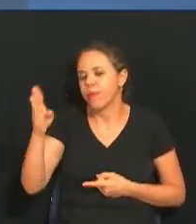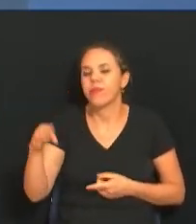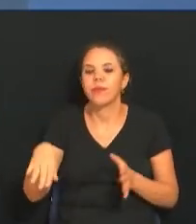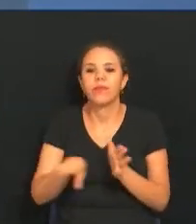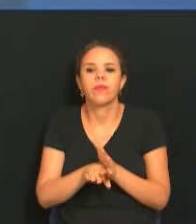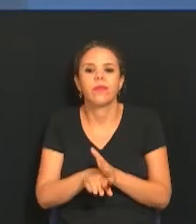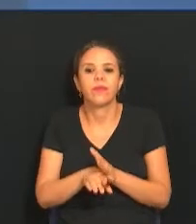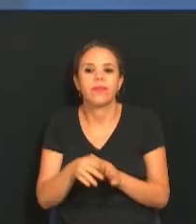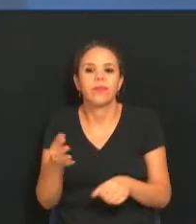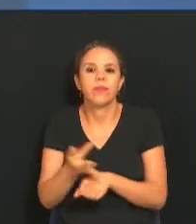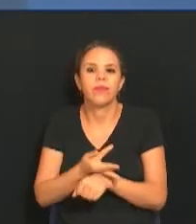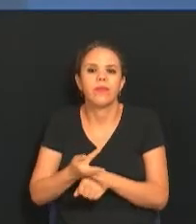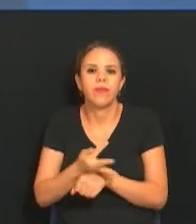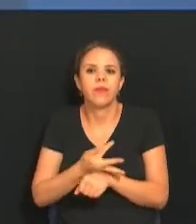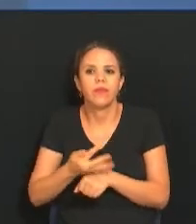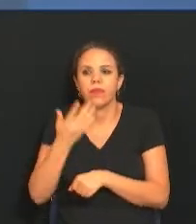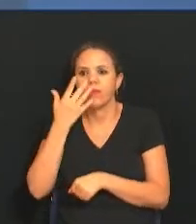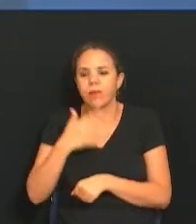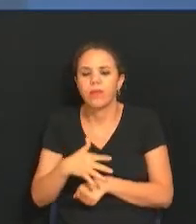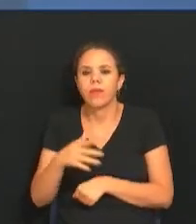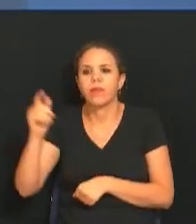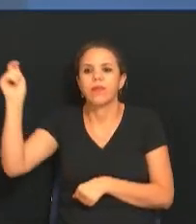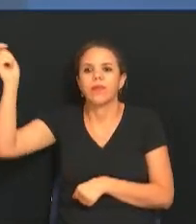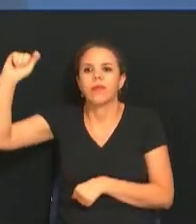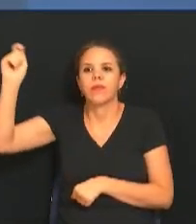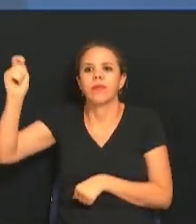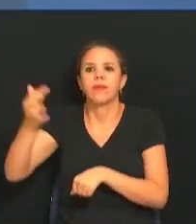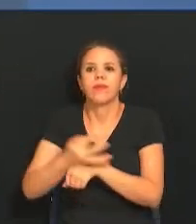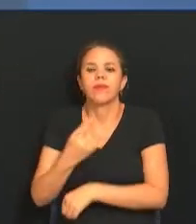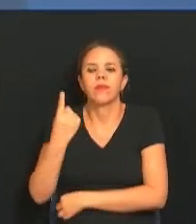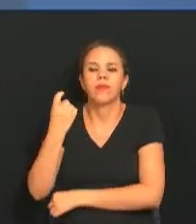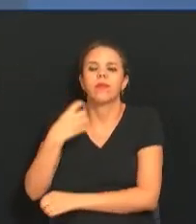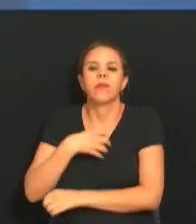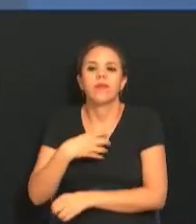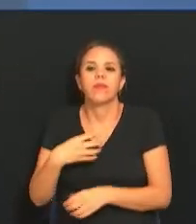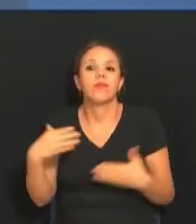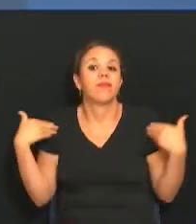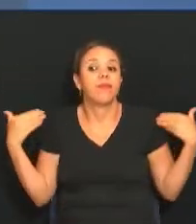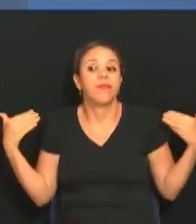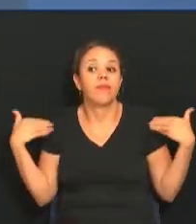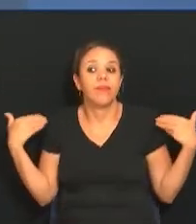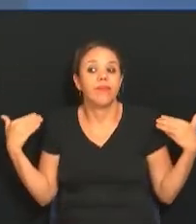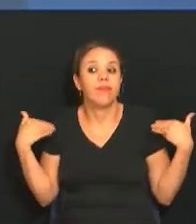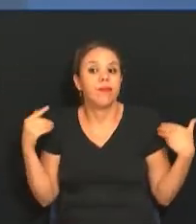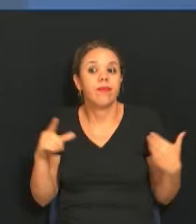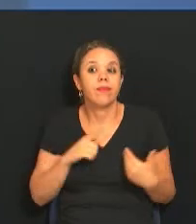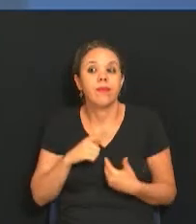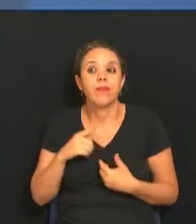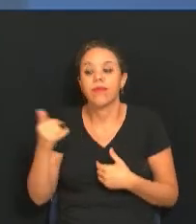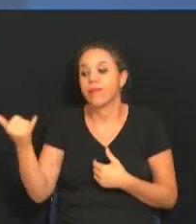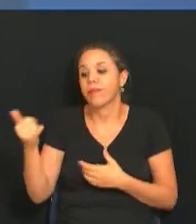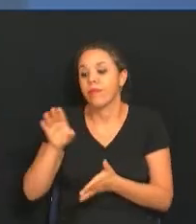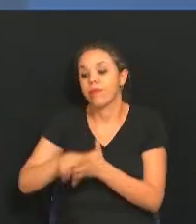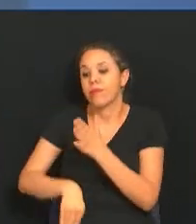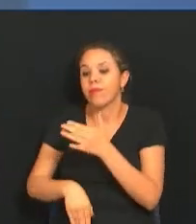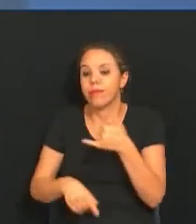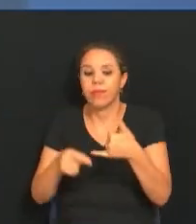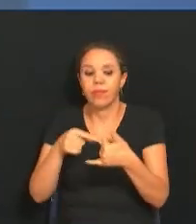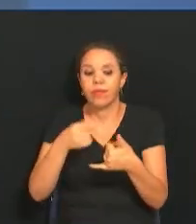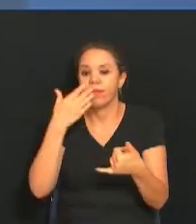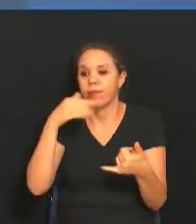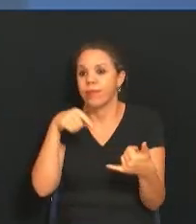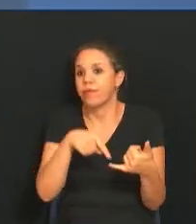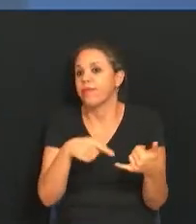de férias, as crianças vão soltar pipa, que é o único tipo de diversão que tira um celular hoje da mão de uma criança,